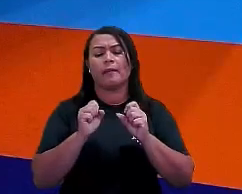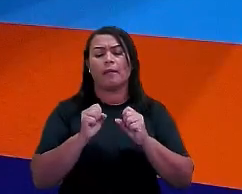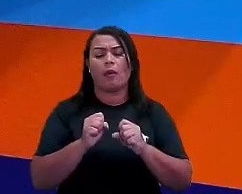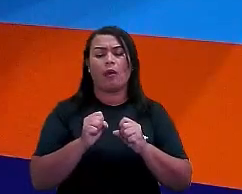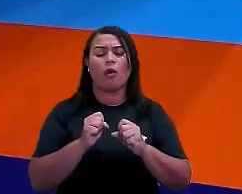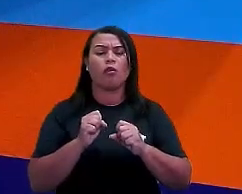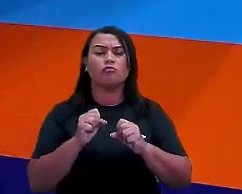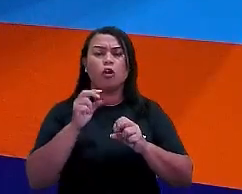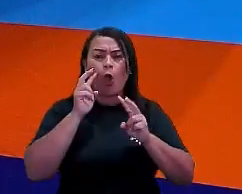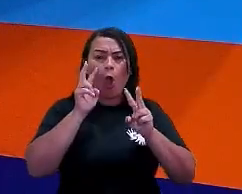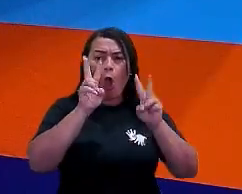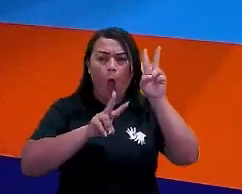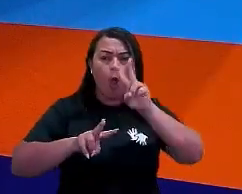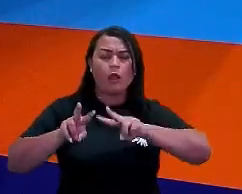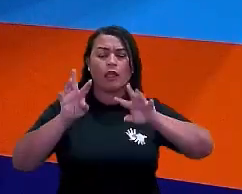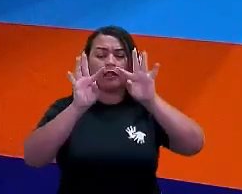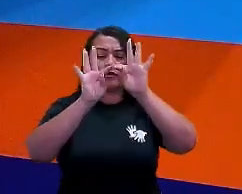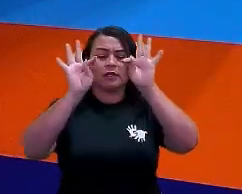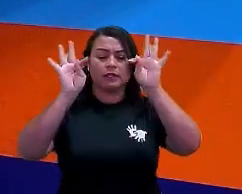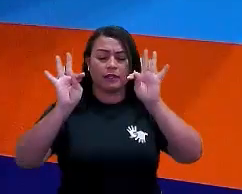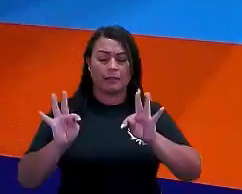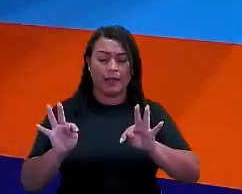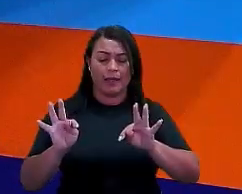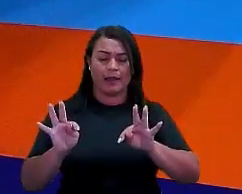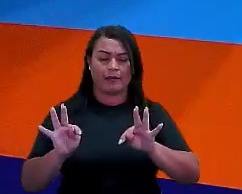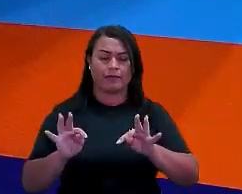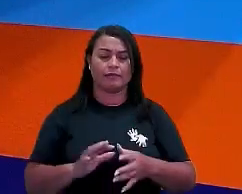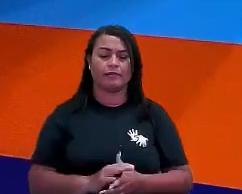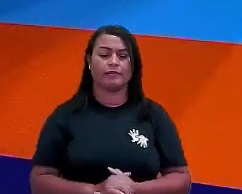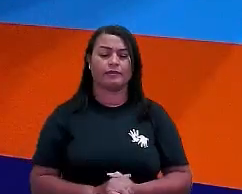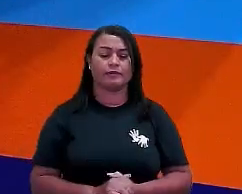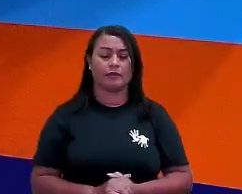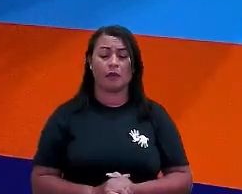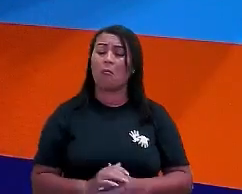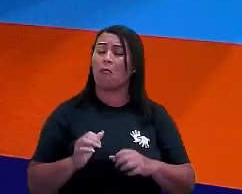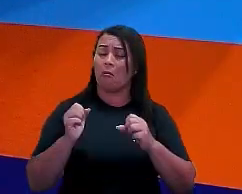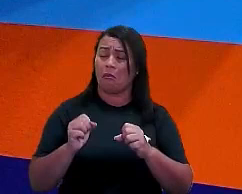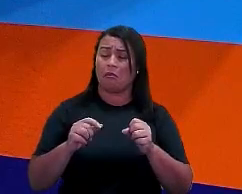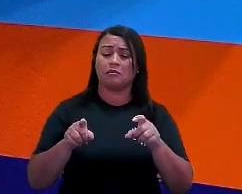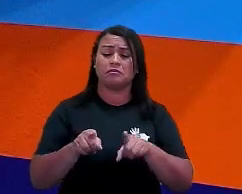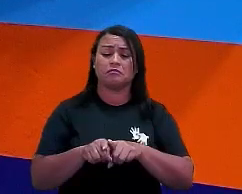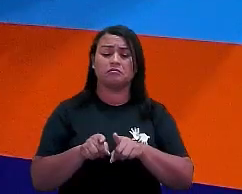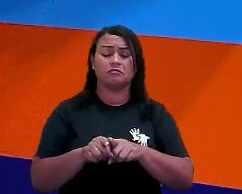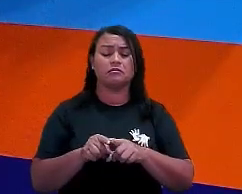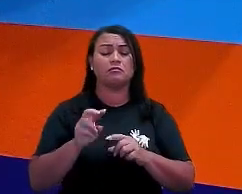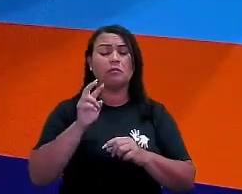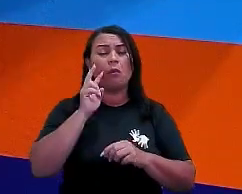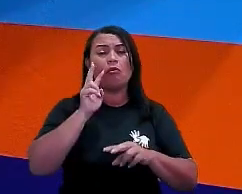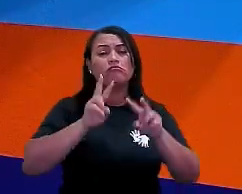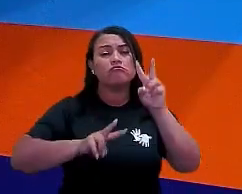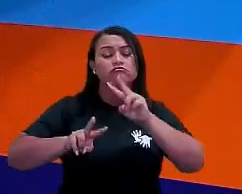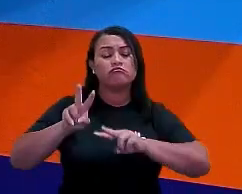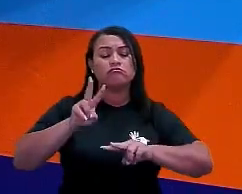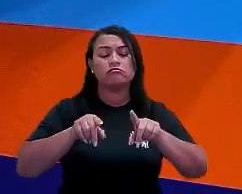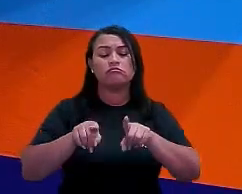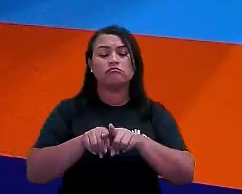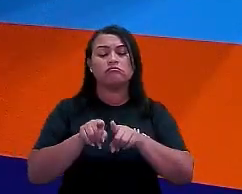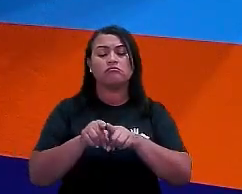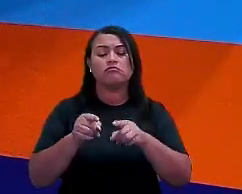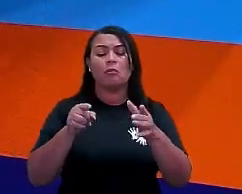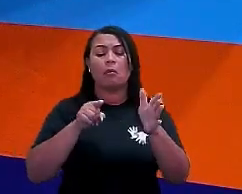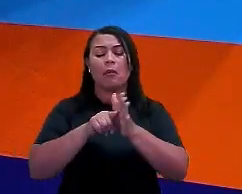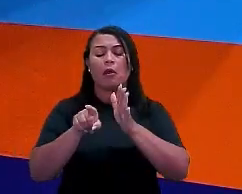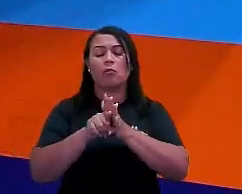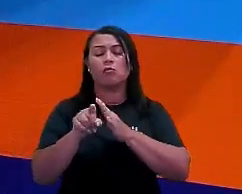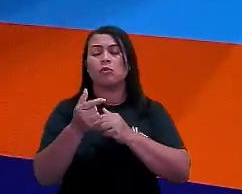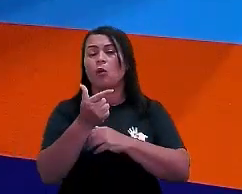olhando aqui para o gráfico, para a tabela? Posso. posso olhar a tabela e fazer outras